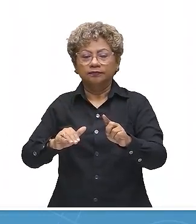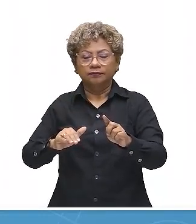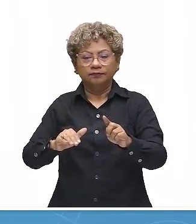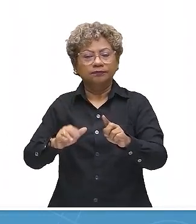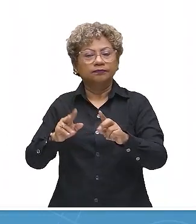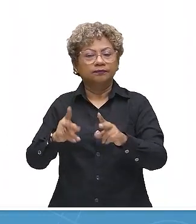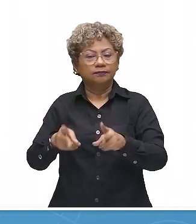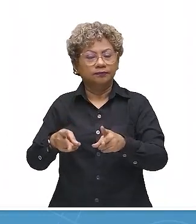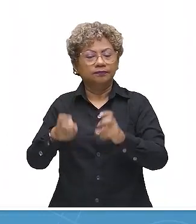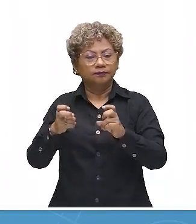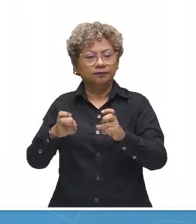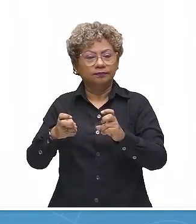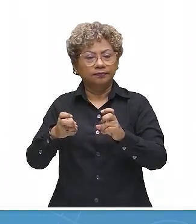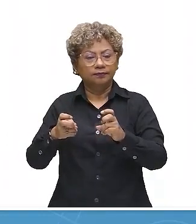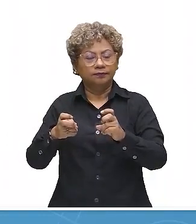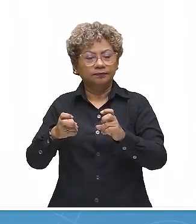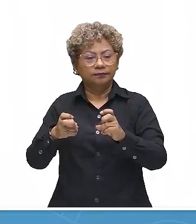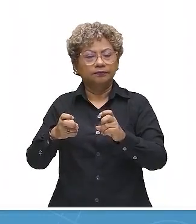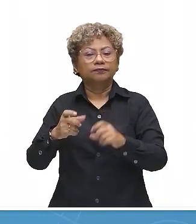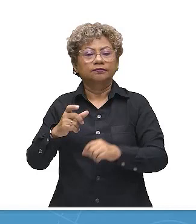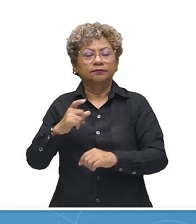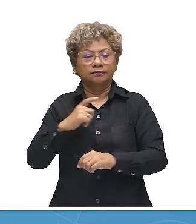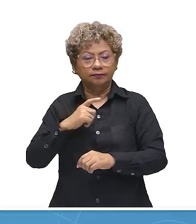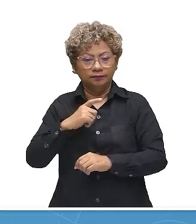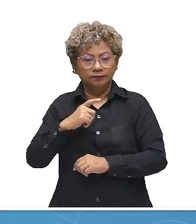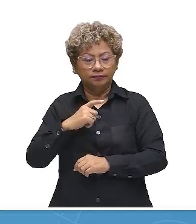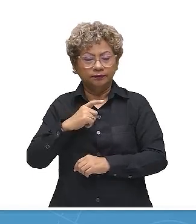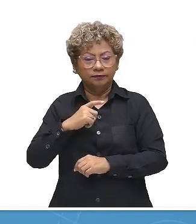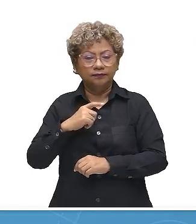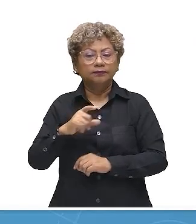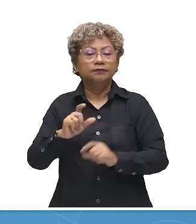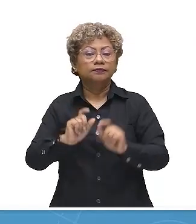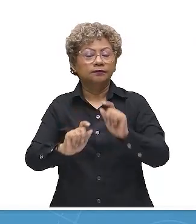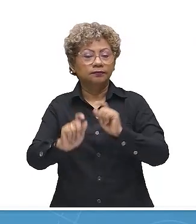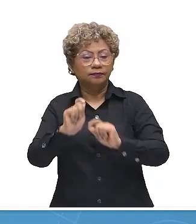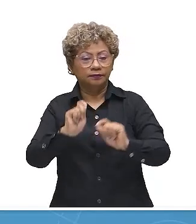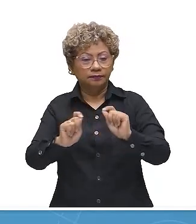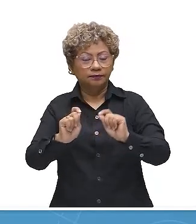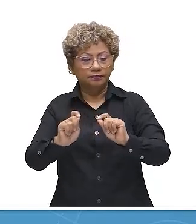vejam só, eu estou pintando